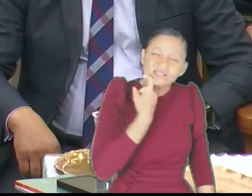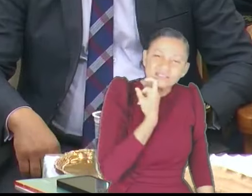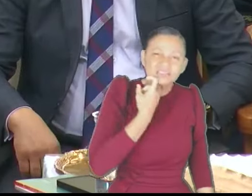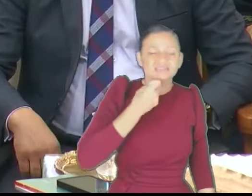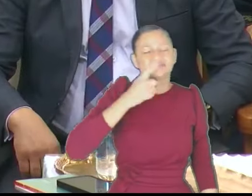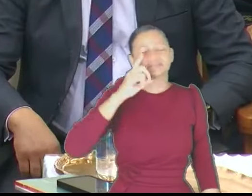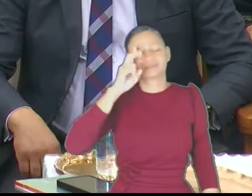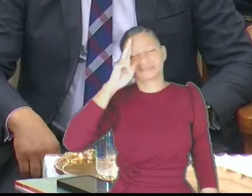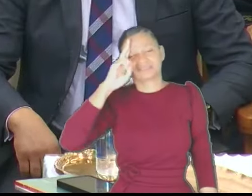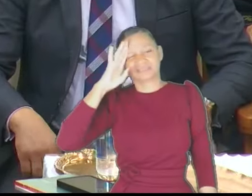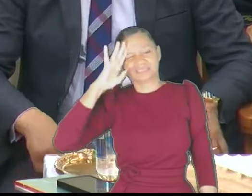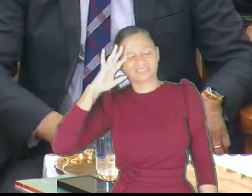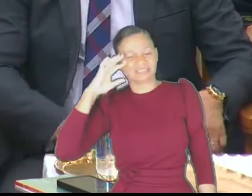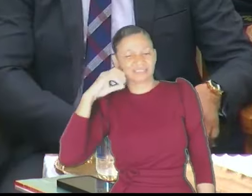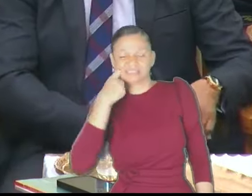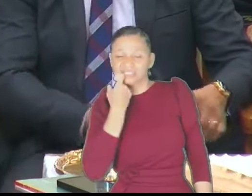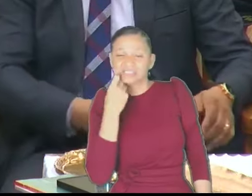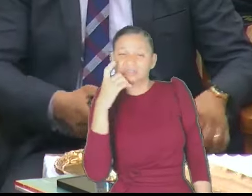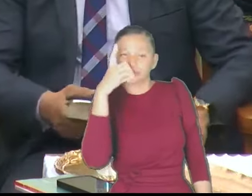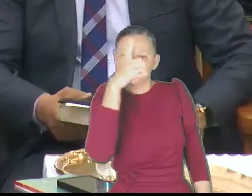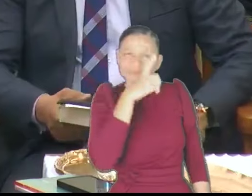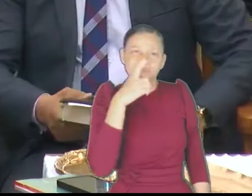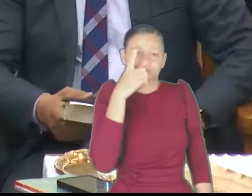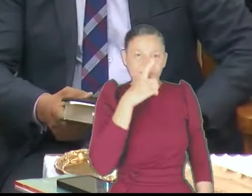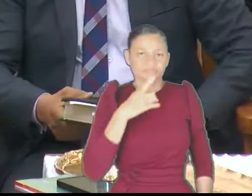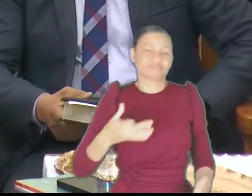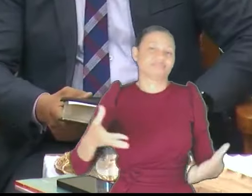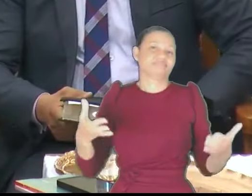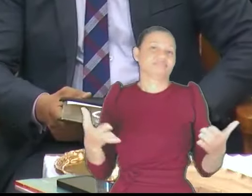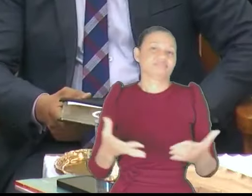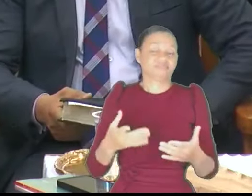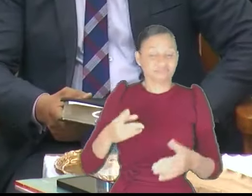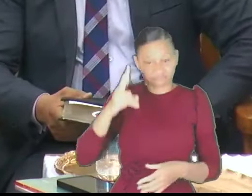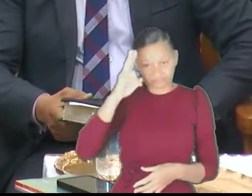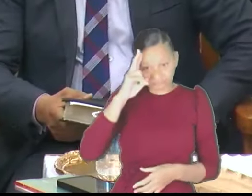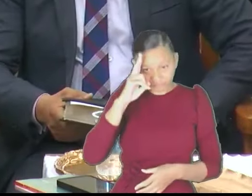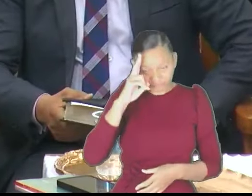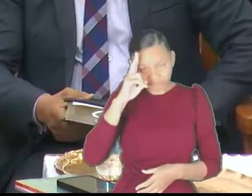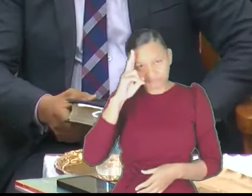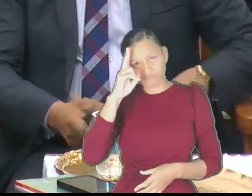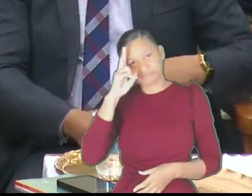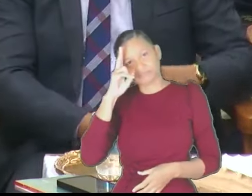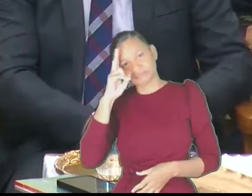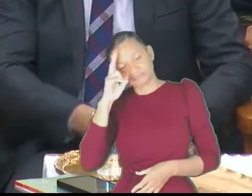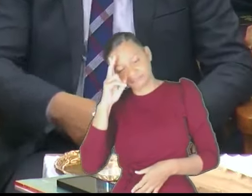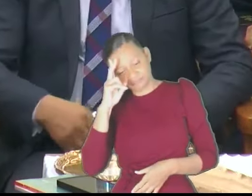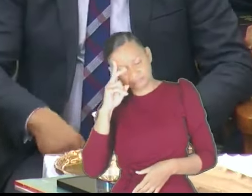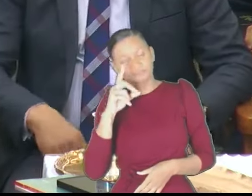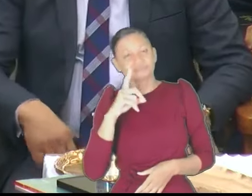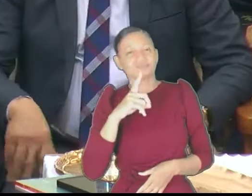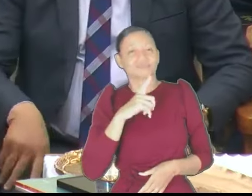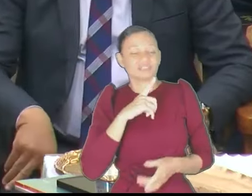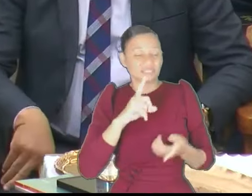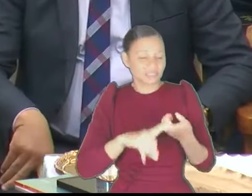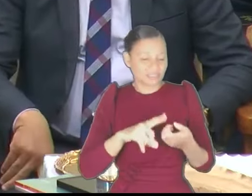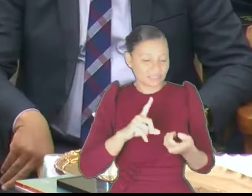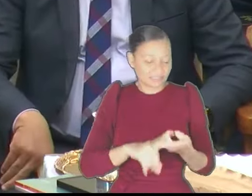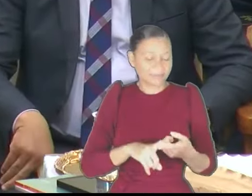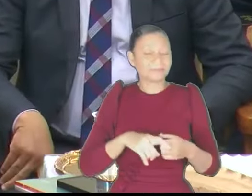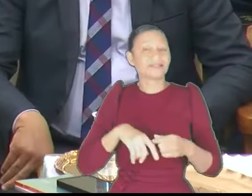sexta, vocês vão colher. Agora sim, colha segunda e fique dependendo de Deus para